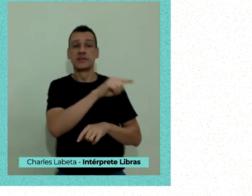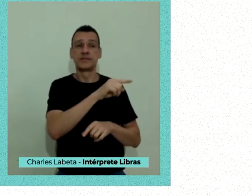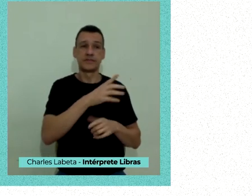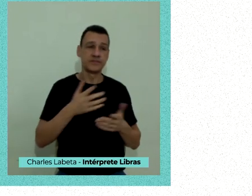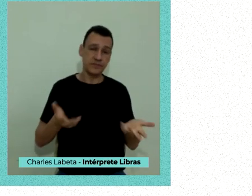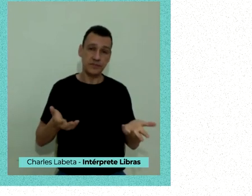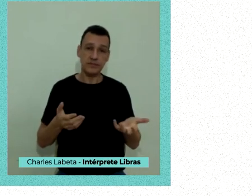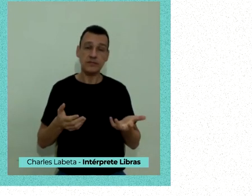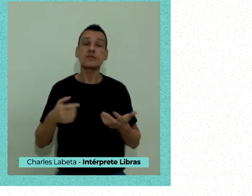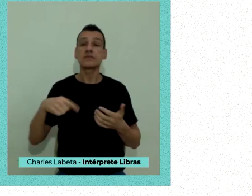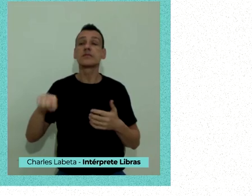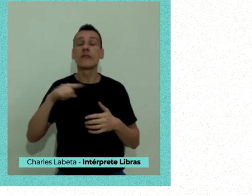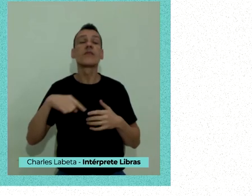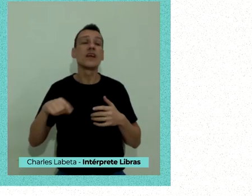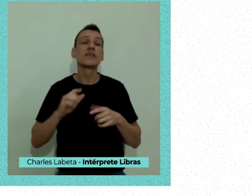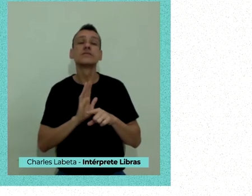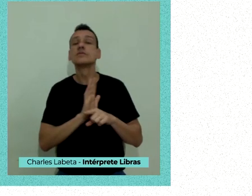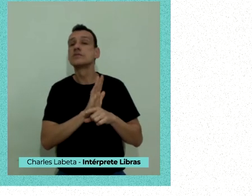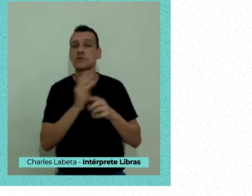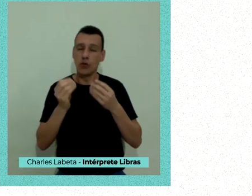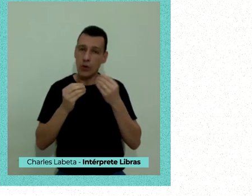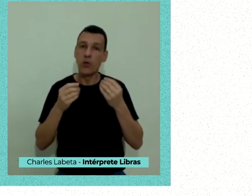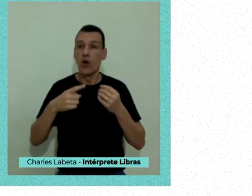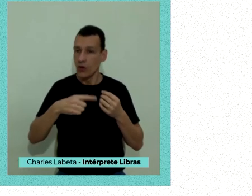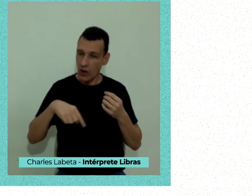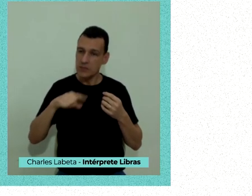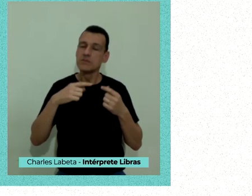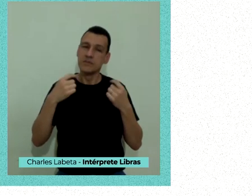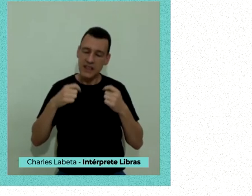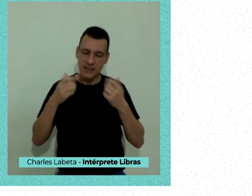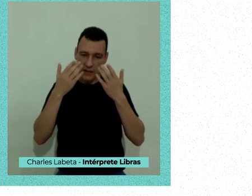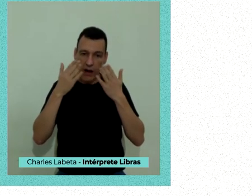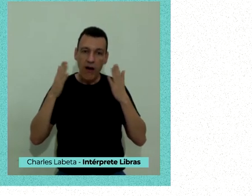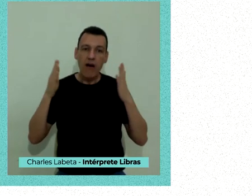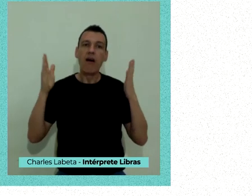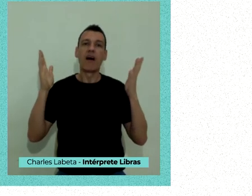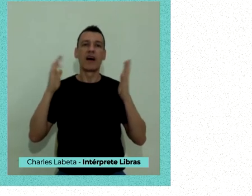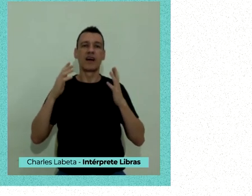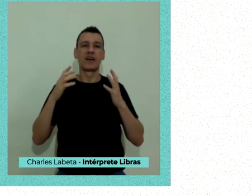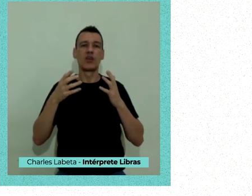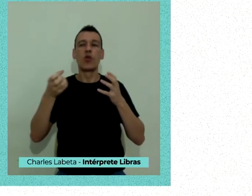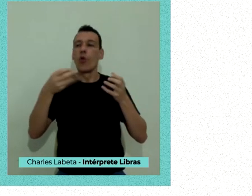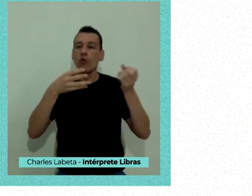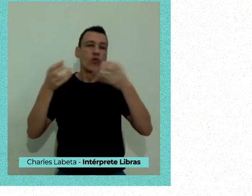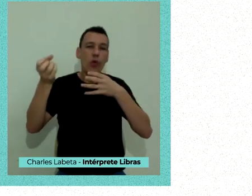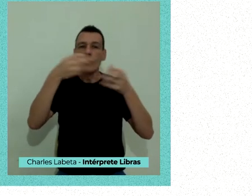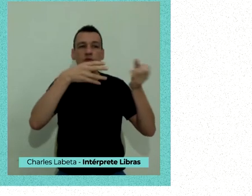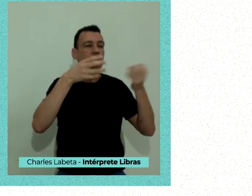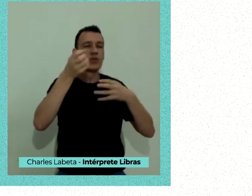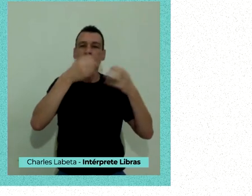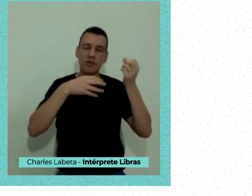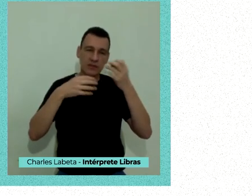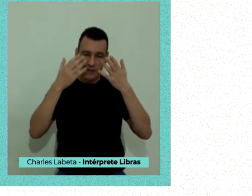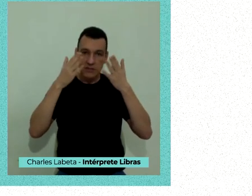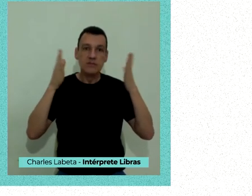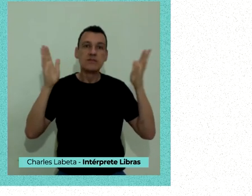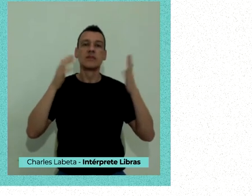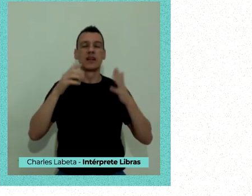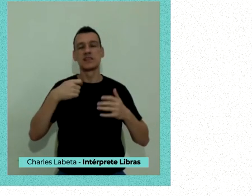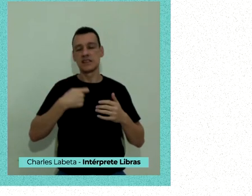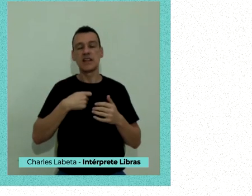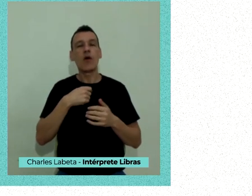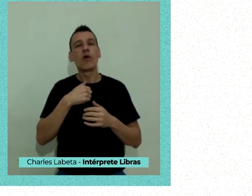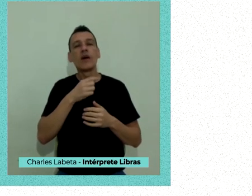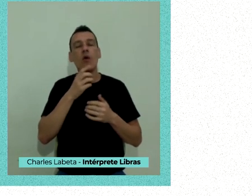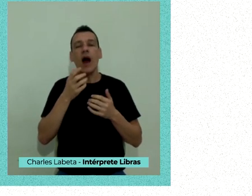gente só pode se abrir para um novo que chega a cada dia e construir junto com as pessoas, no